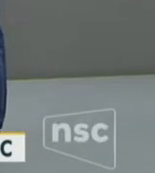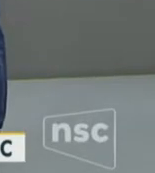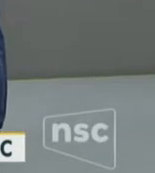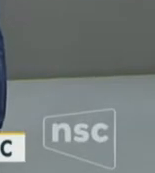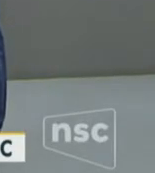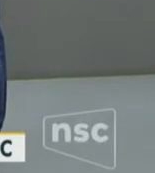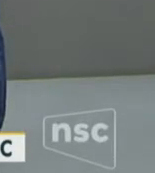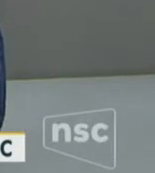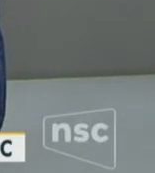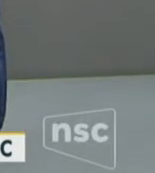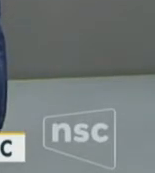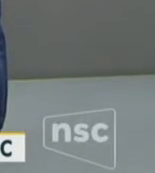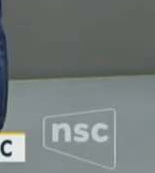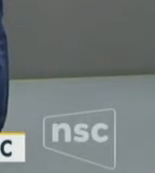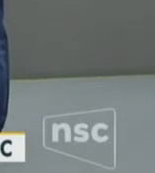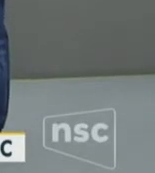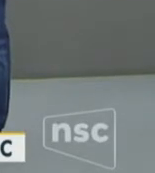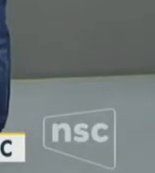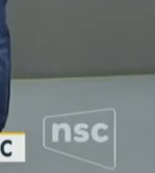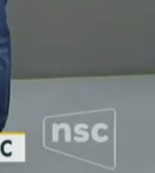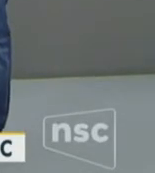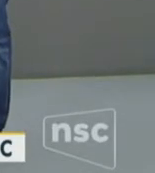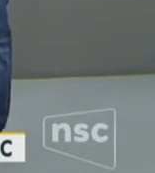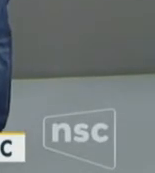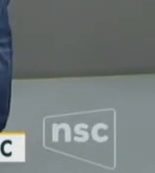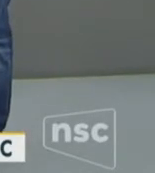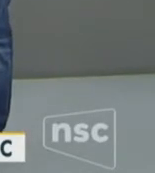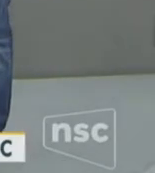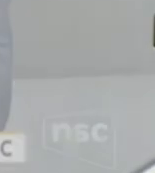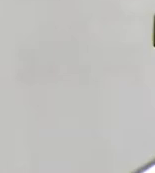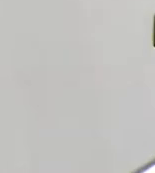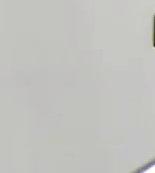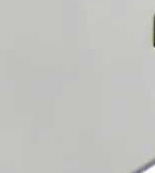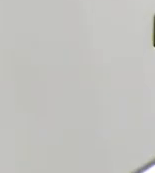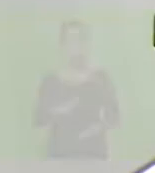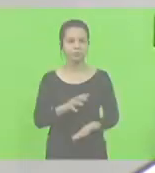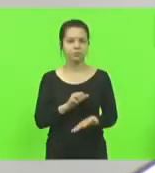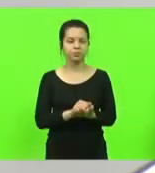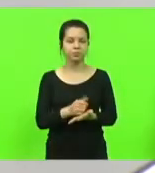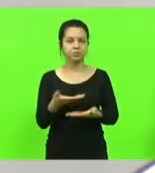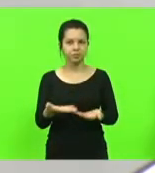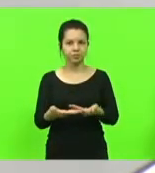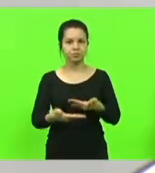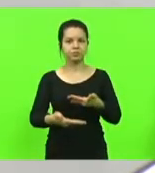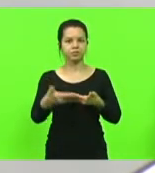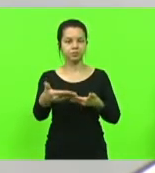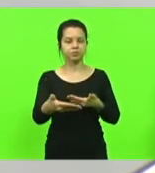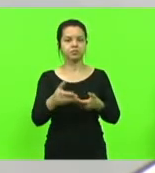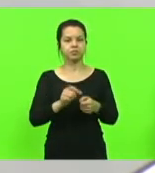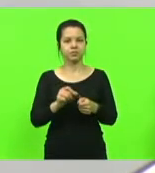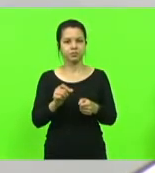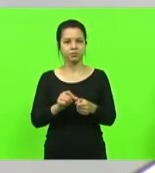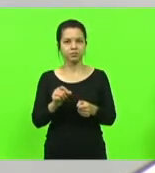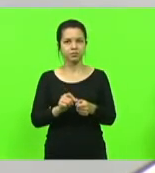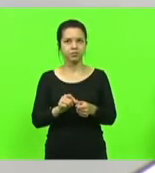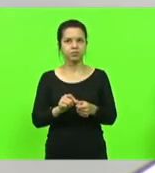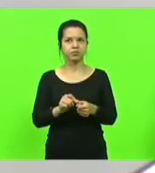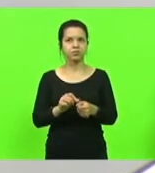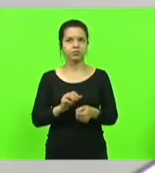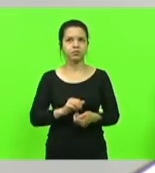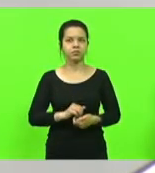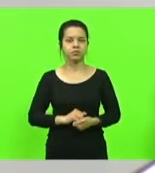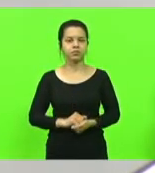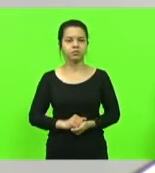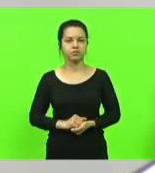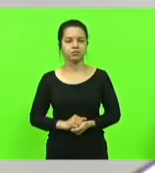gente conversa mais, tem mais Dagmar então, hoje ainda aqui no Bom Dia. É esse o registro que eu gostaria de começar fazendo em relação